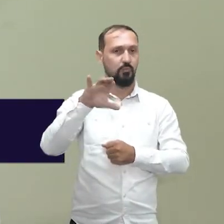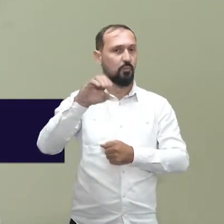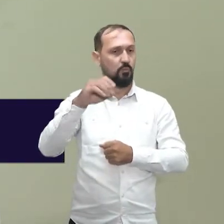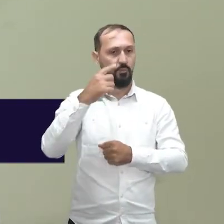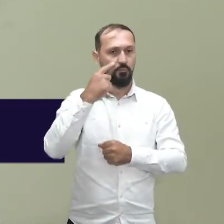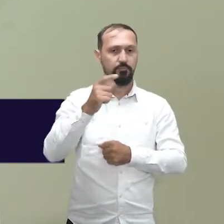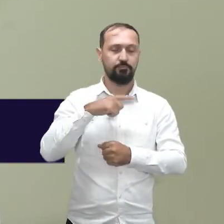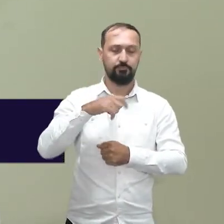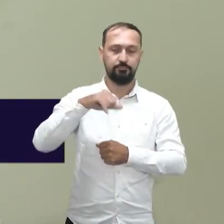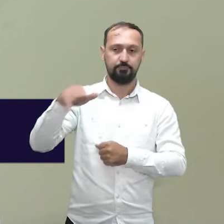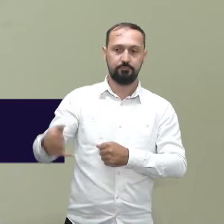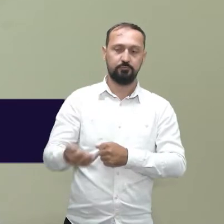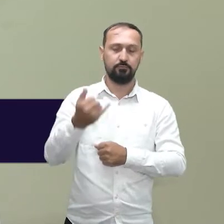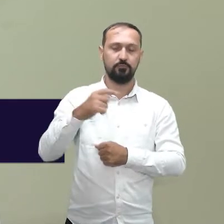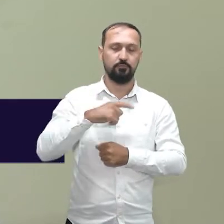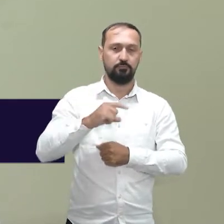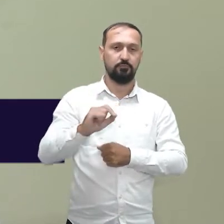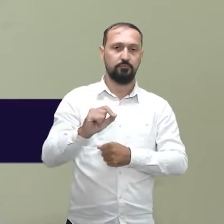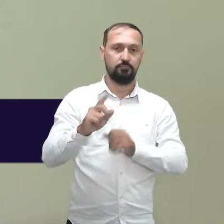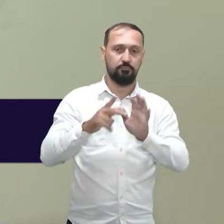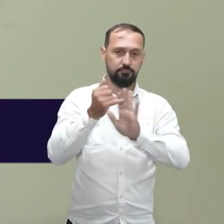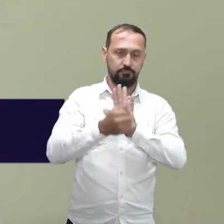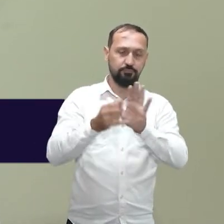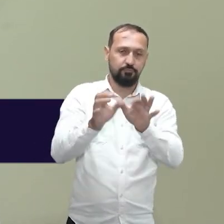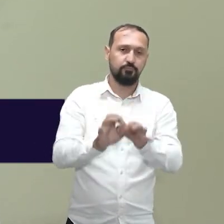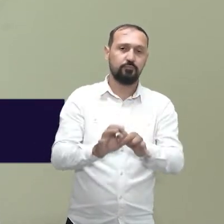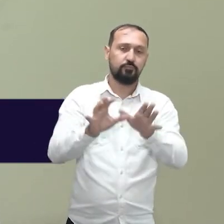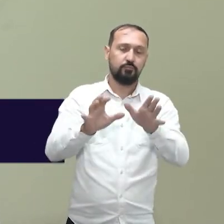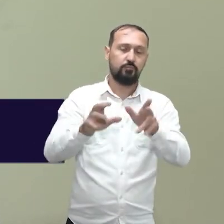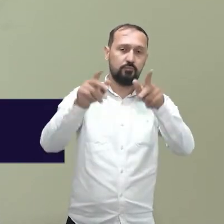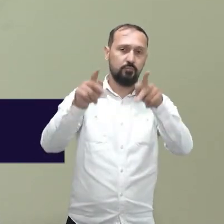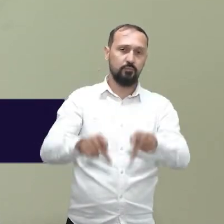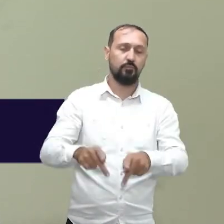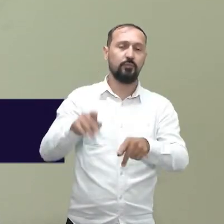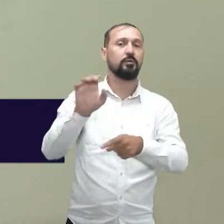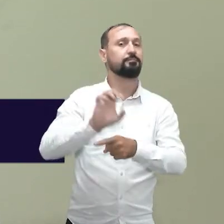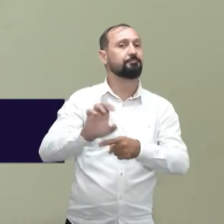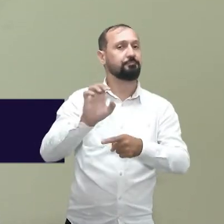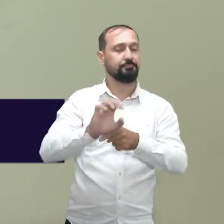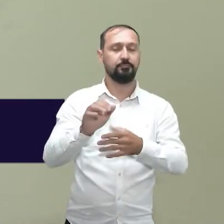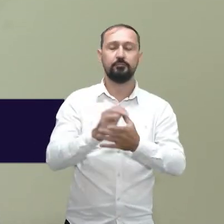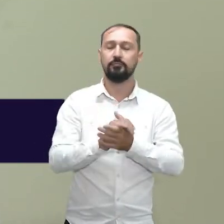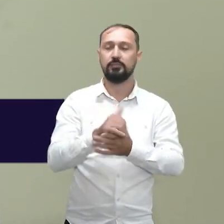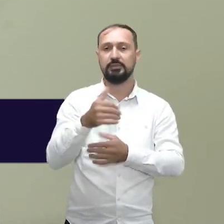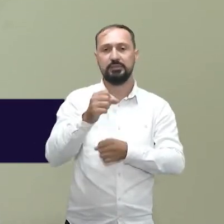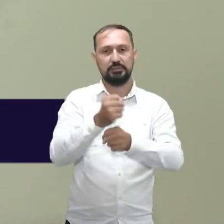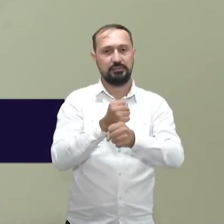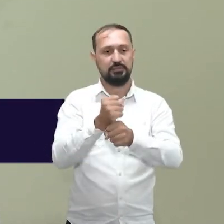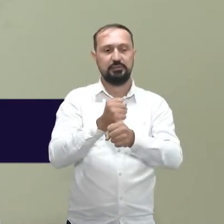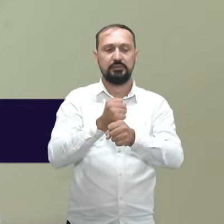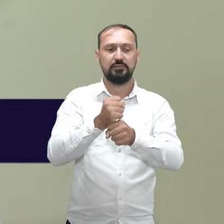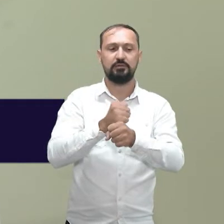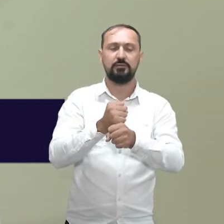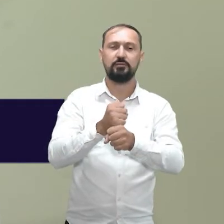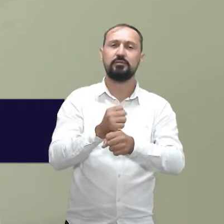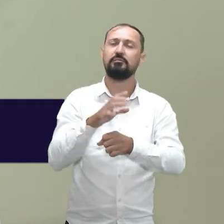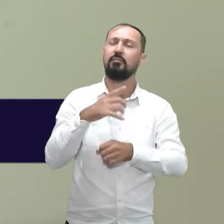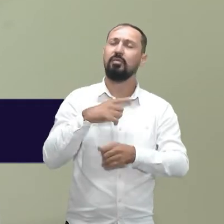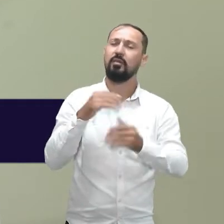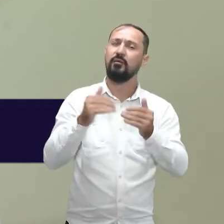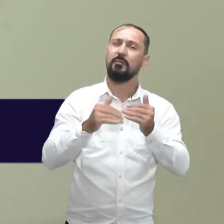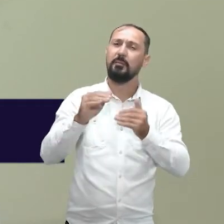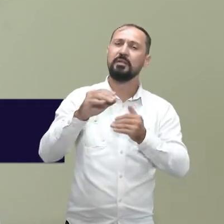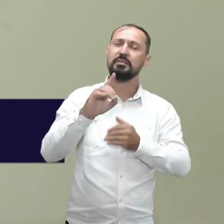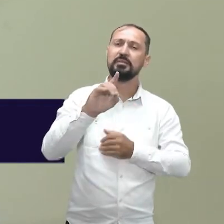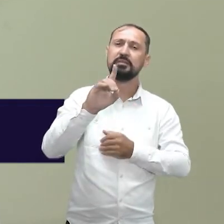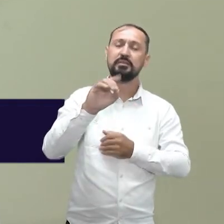maravilha, né? E nós temos a grande oportunidade de ter esse projeto à disposição de toda uma população do Estado. E nesses 10 anos, conforme